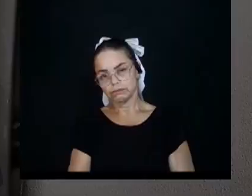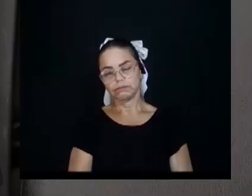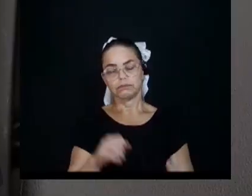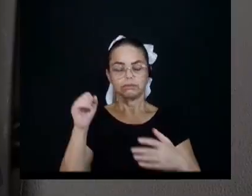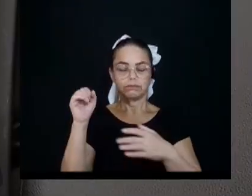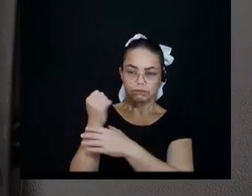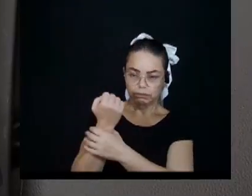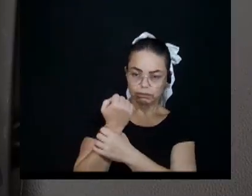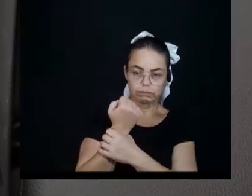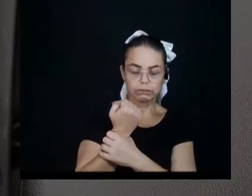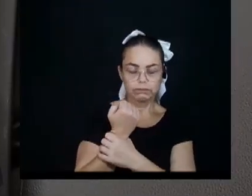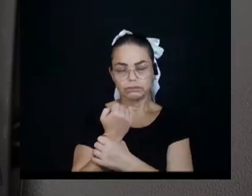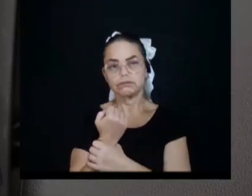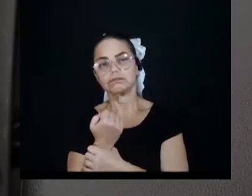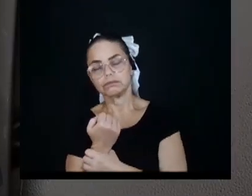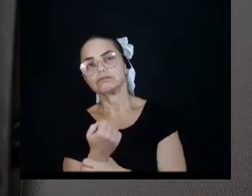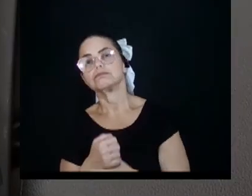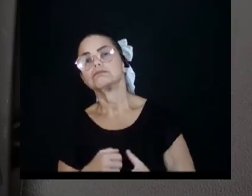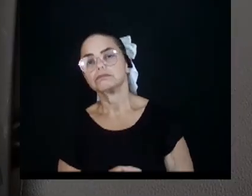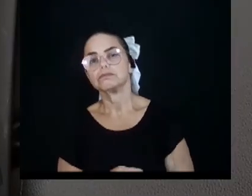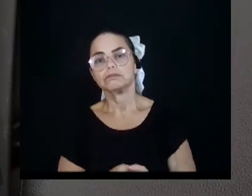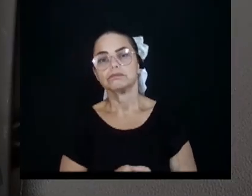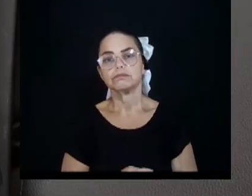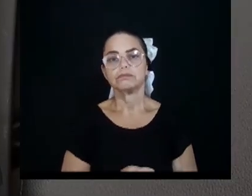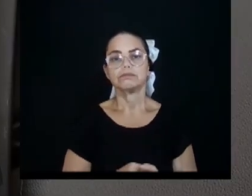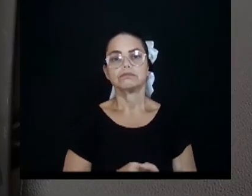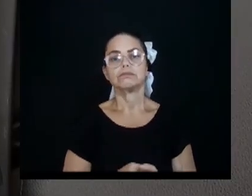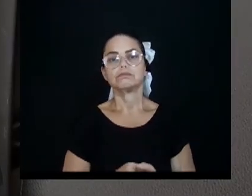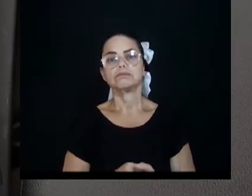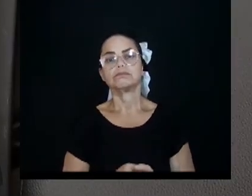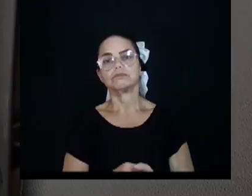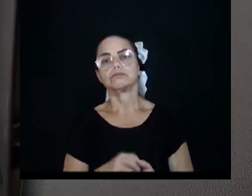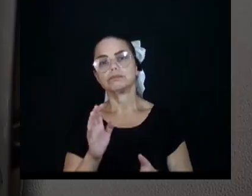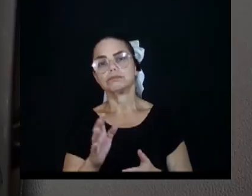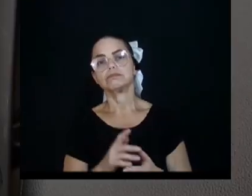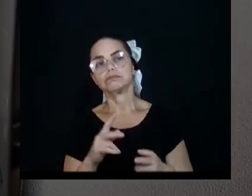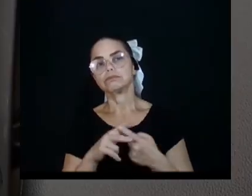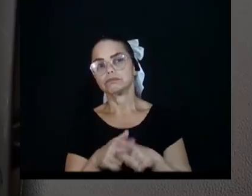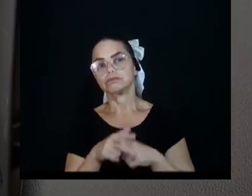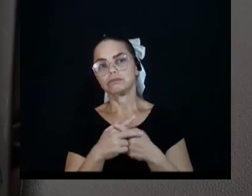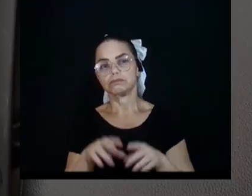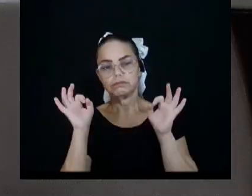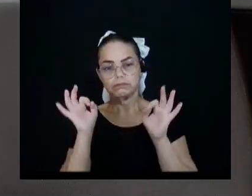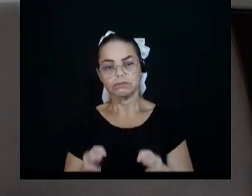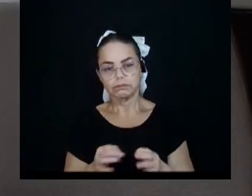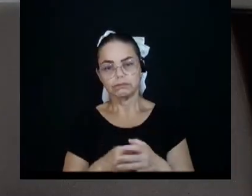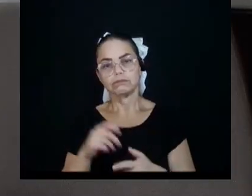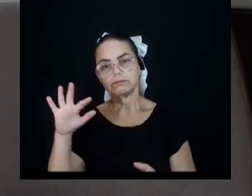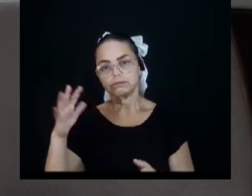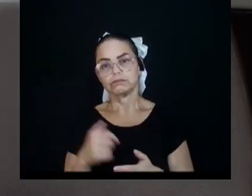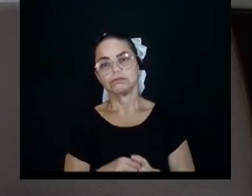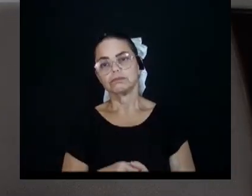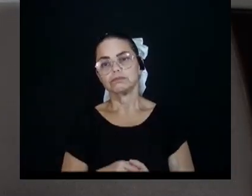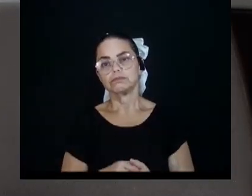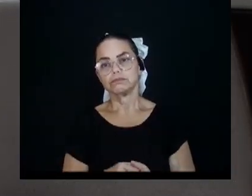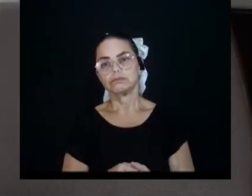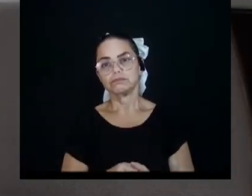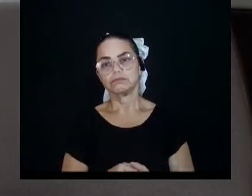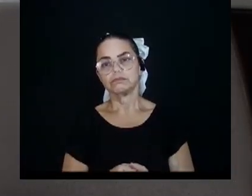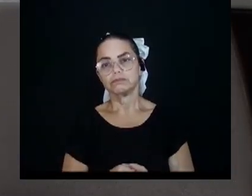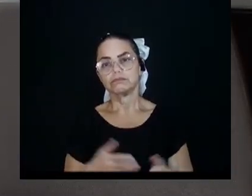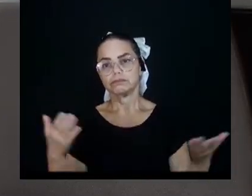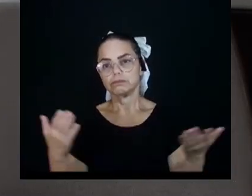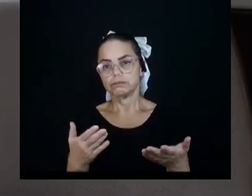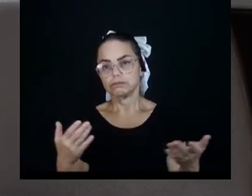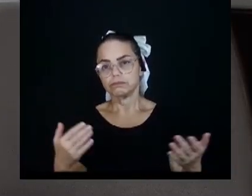outras questões, né? Então, mas isso foi corrigido e está resolvido. Tá certo. Agora a gente vai falar